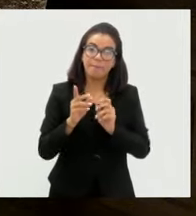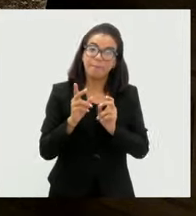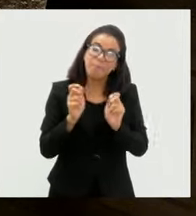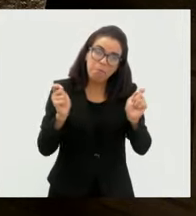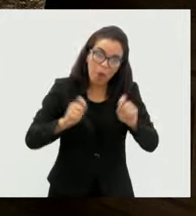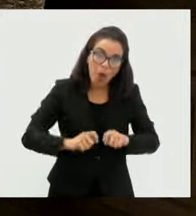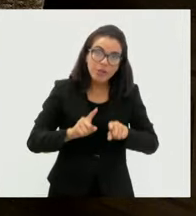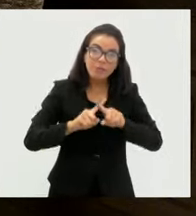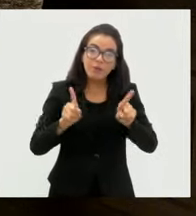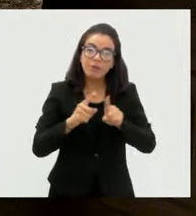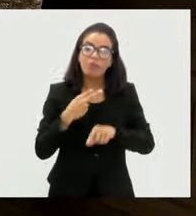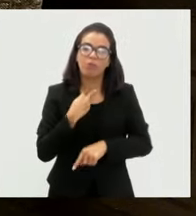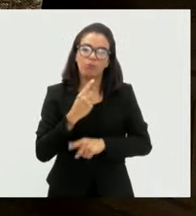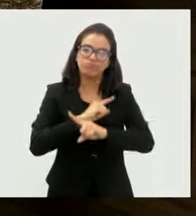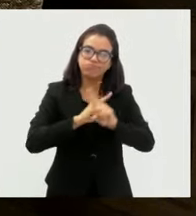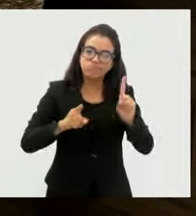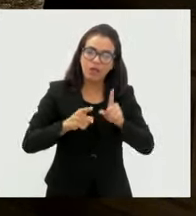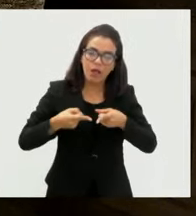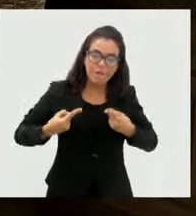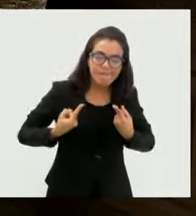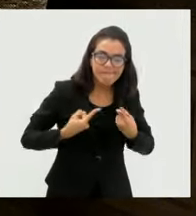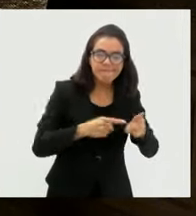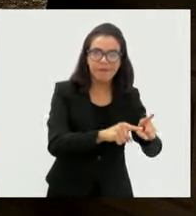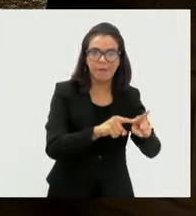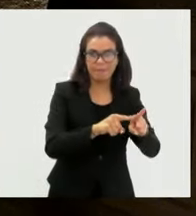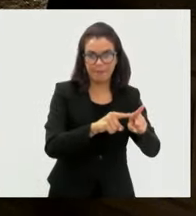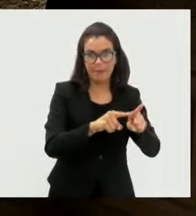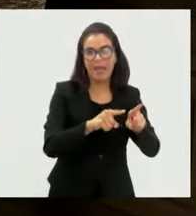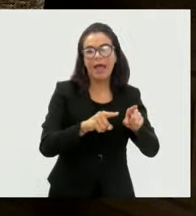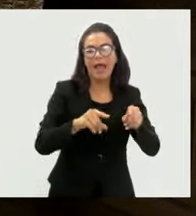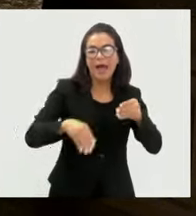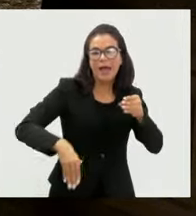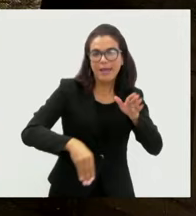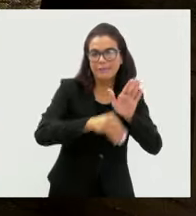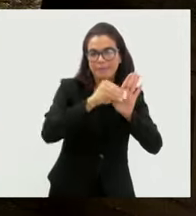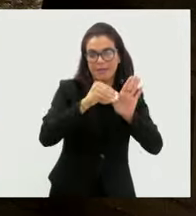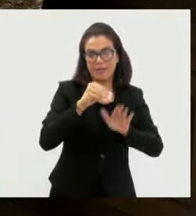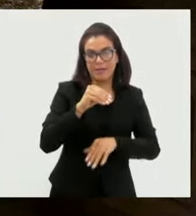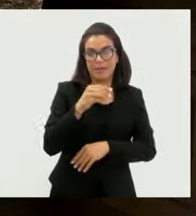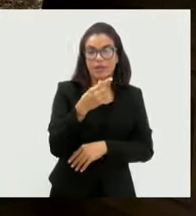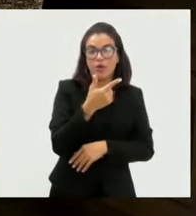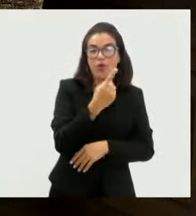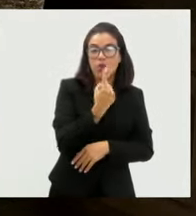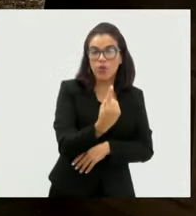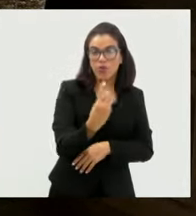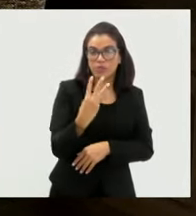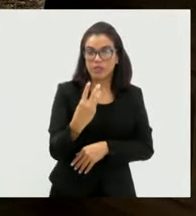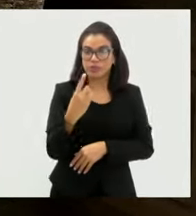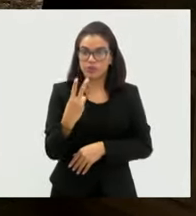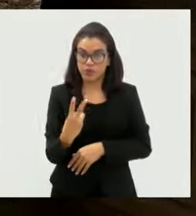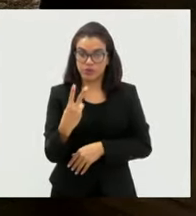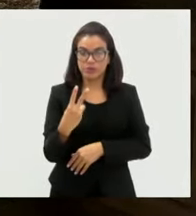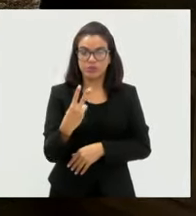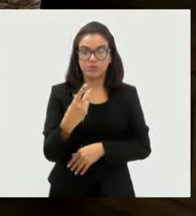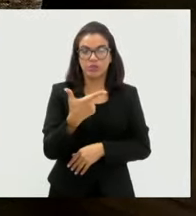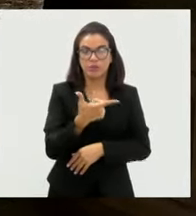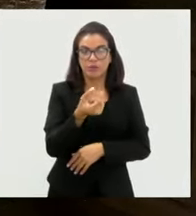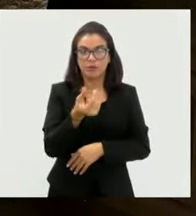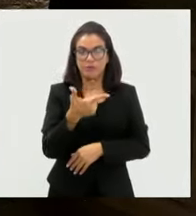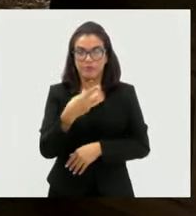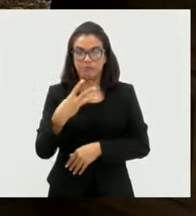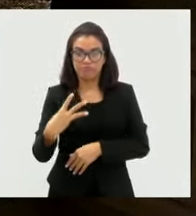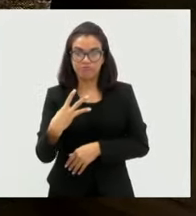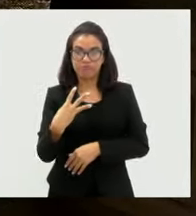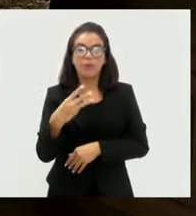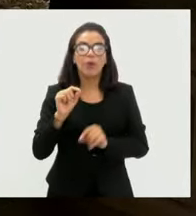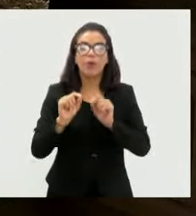emenda constitucional federal 132 de 21 de dezembro de 2023, que é